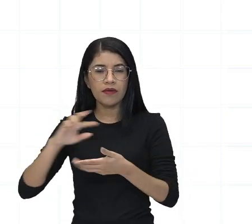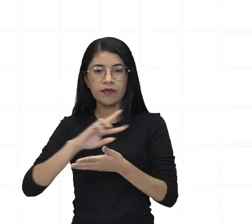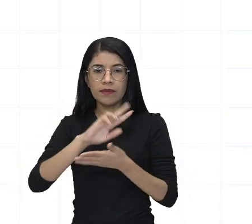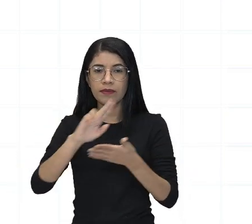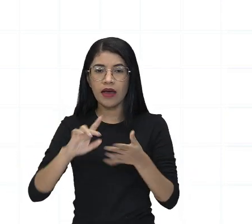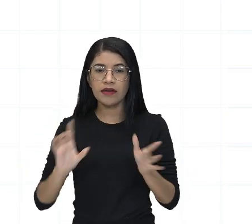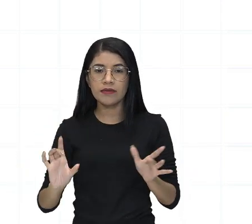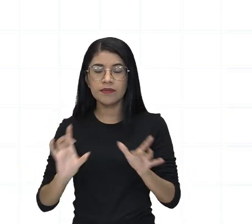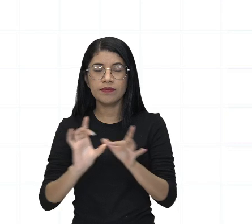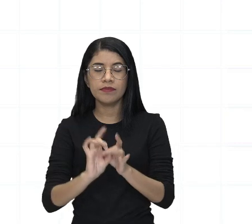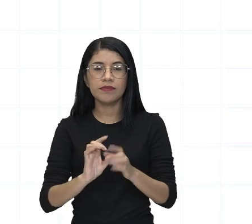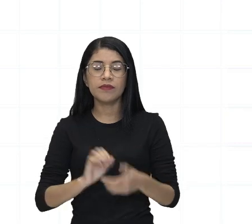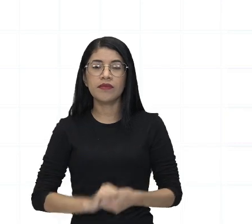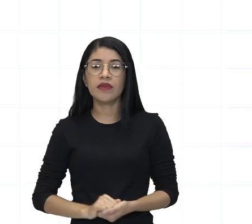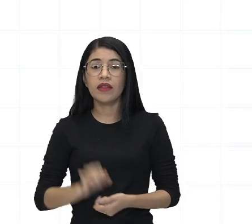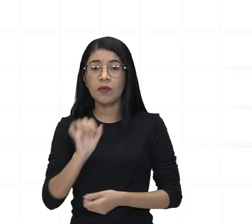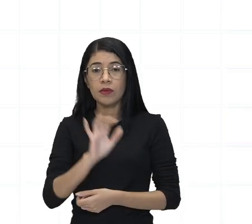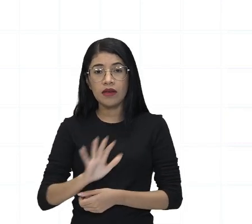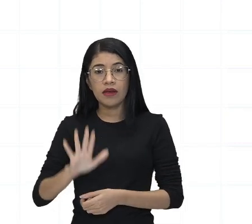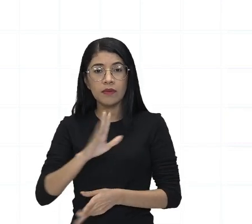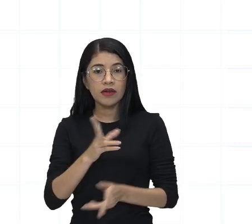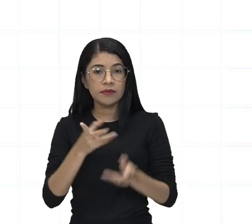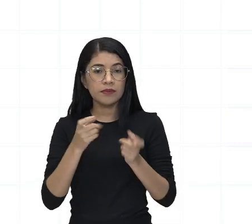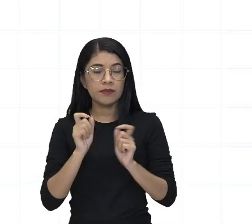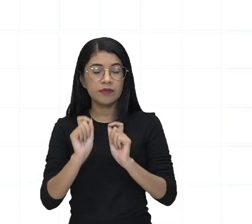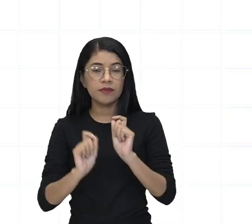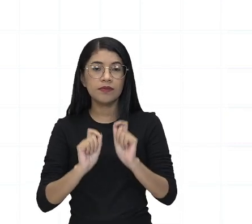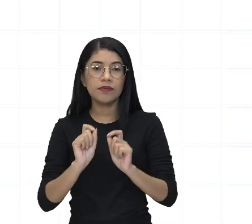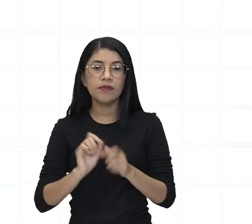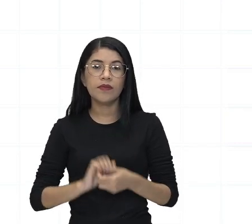quadro, vocês observam que são apenas